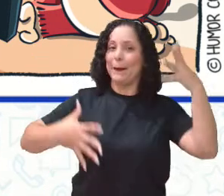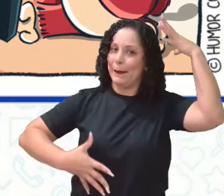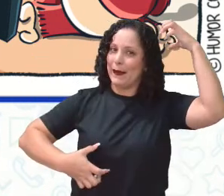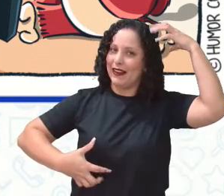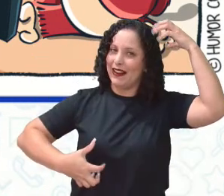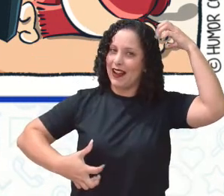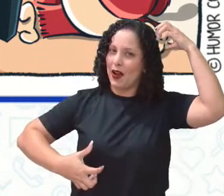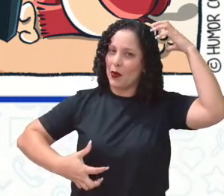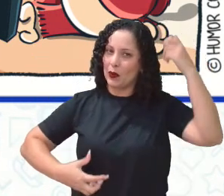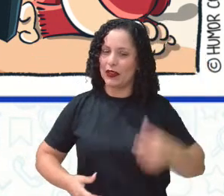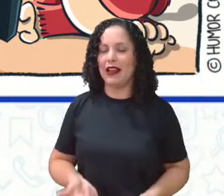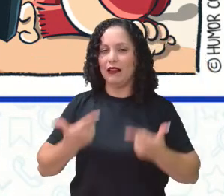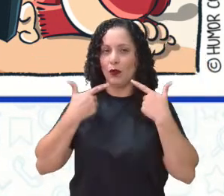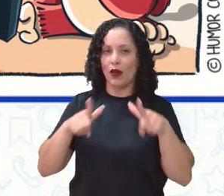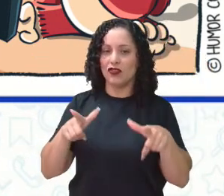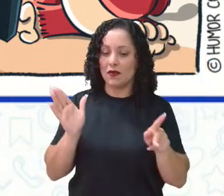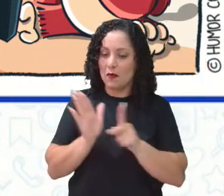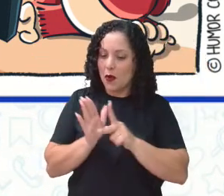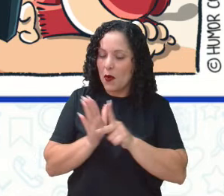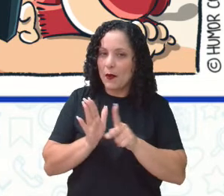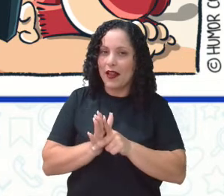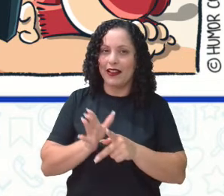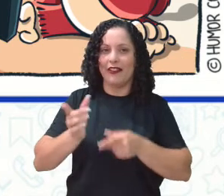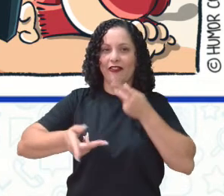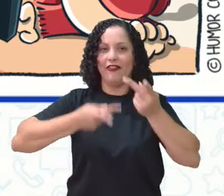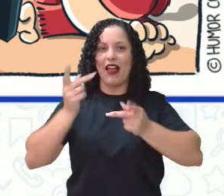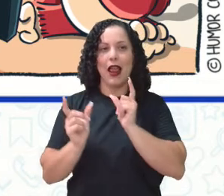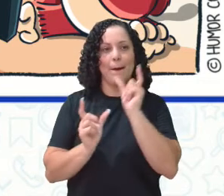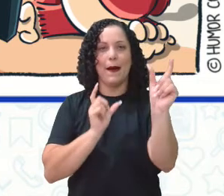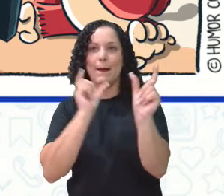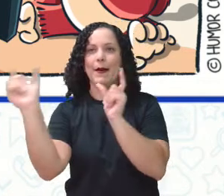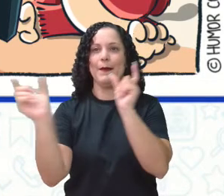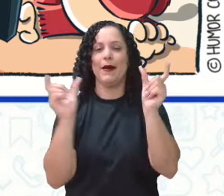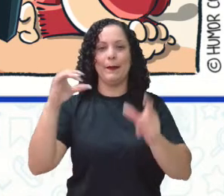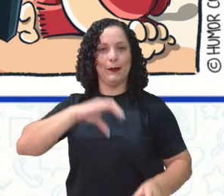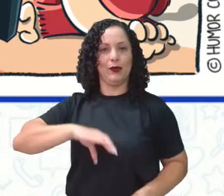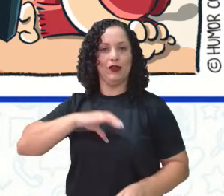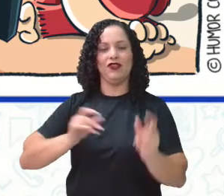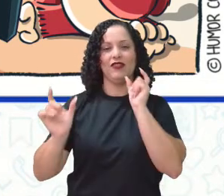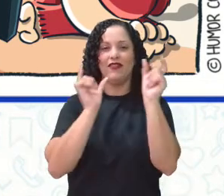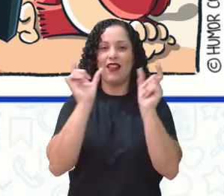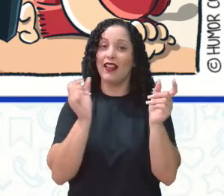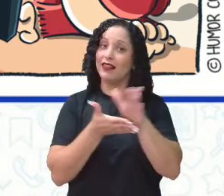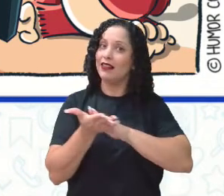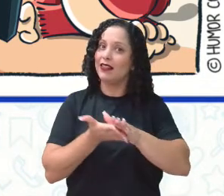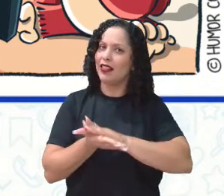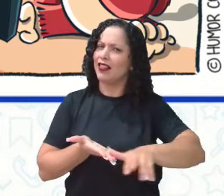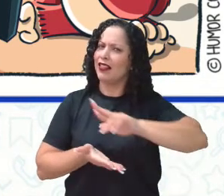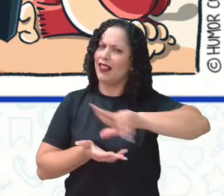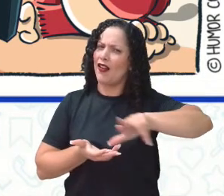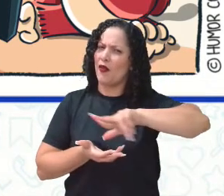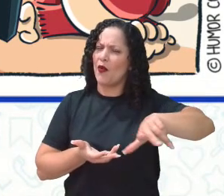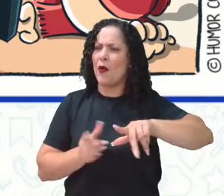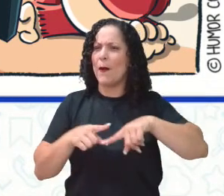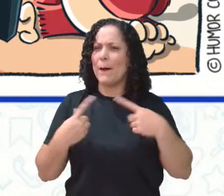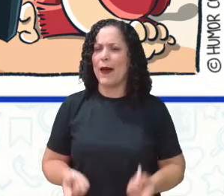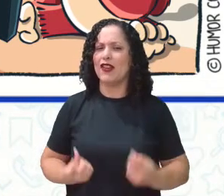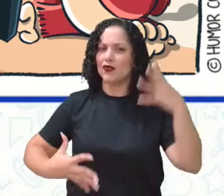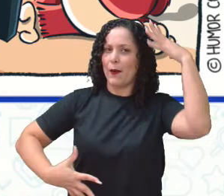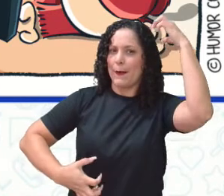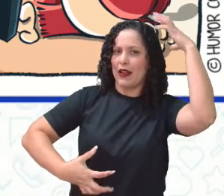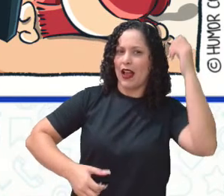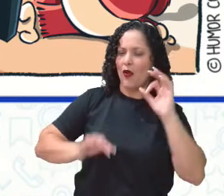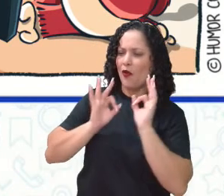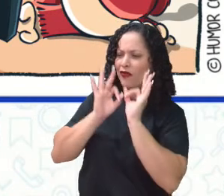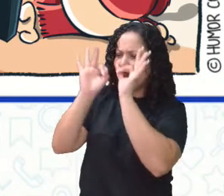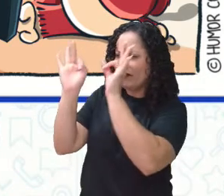linguagem, não é? Ele não fala as palavras na linguagem padrão. E aí é interessante, não é? Quando ele vê isso aí, ele